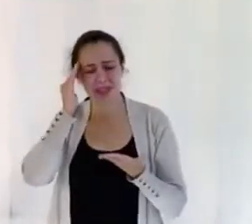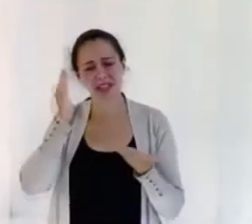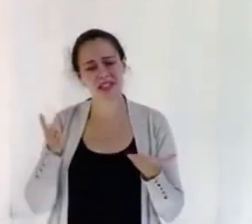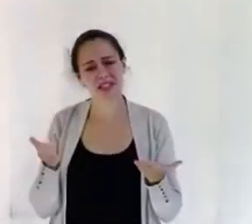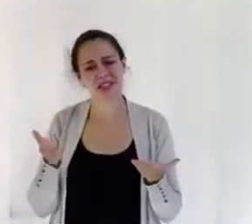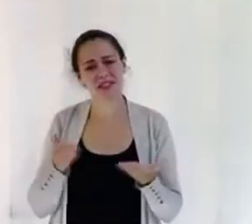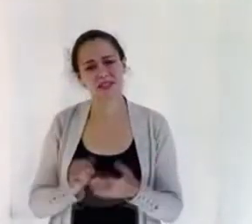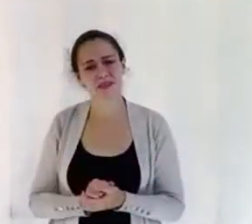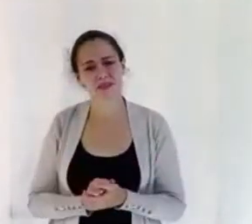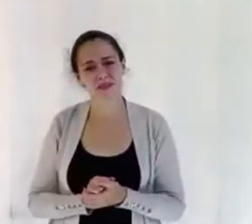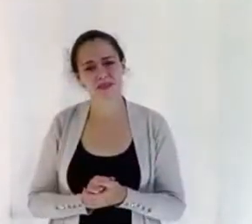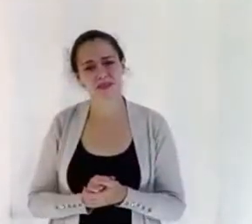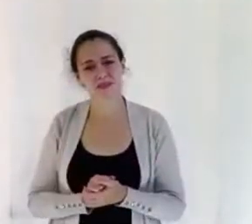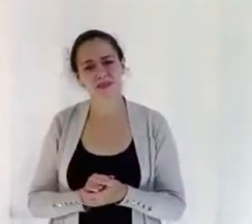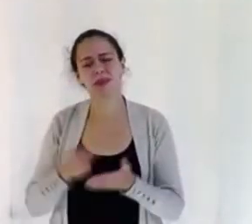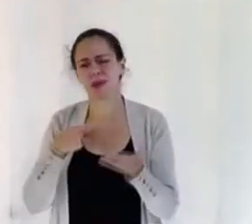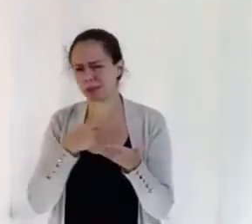O pastor sofre